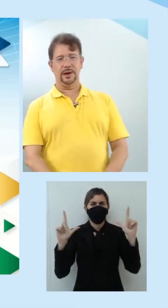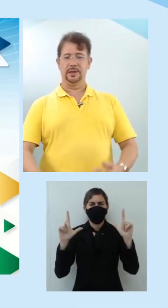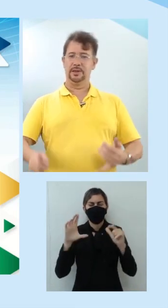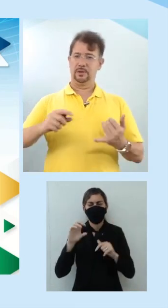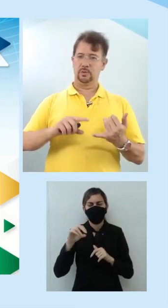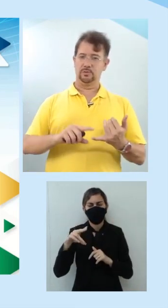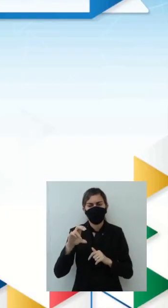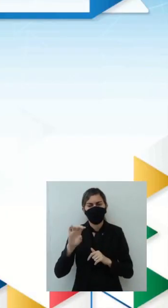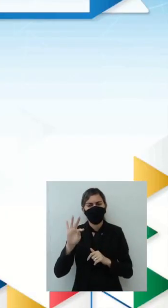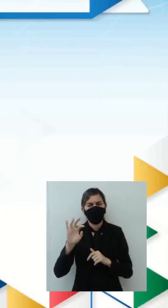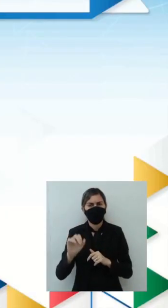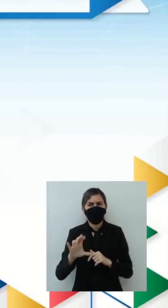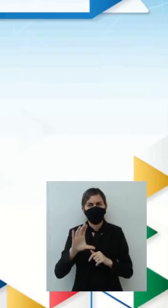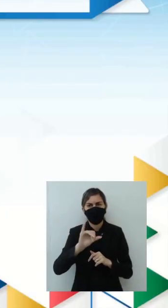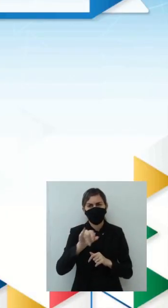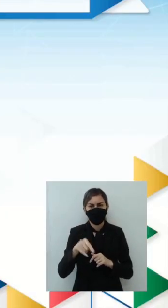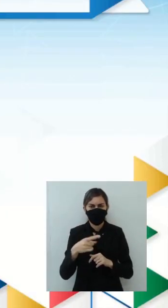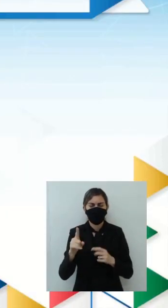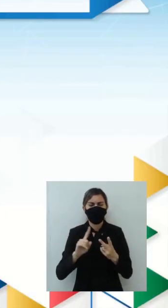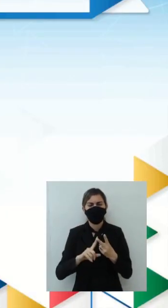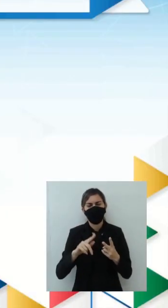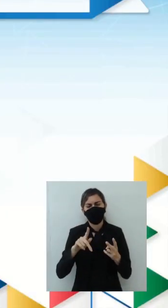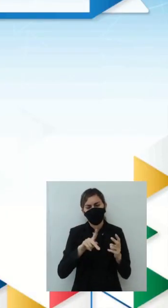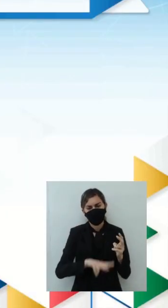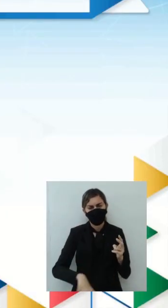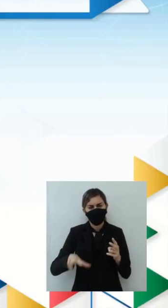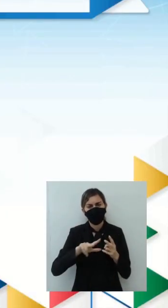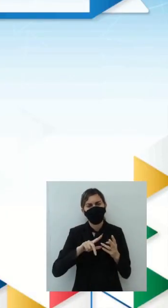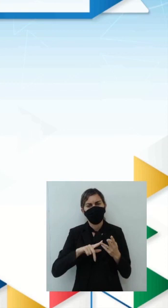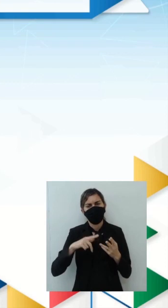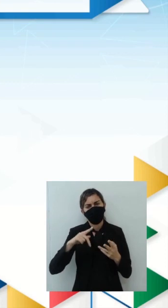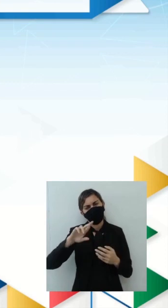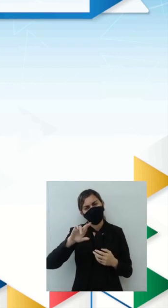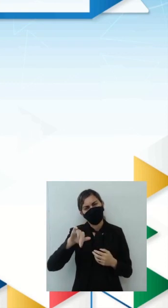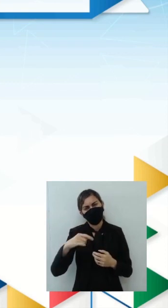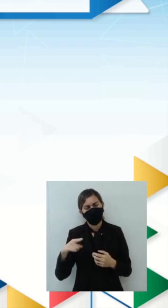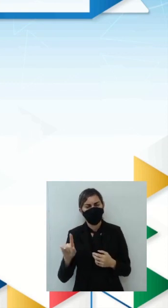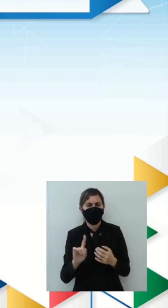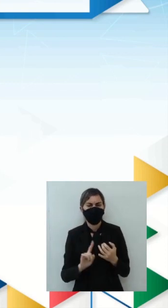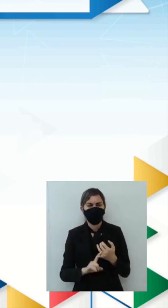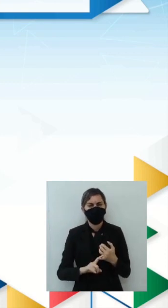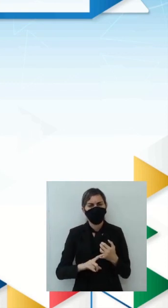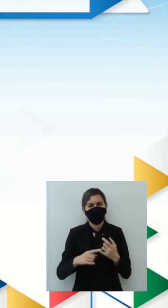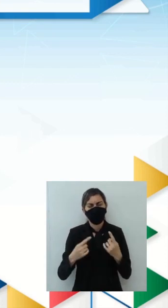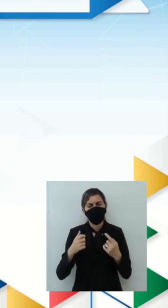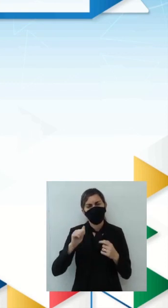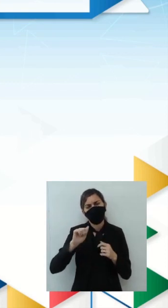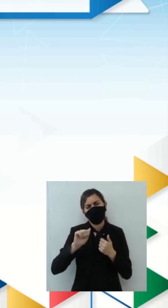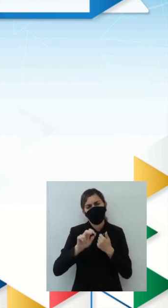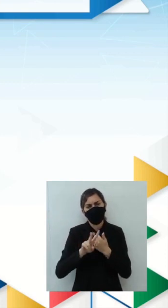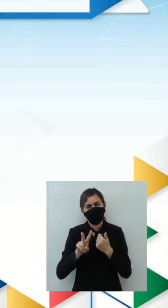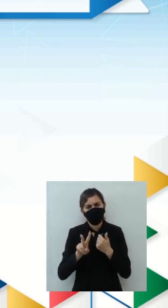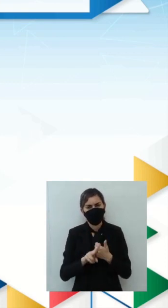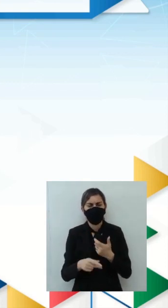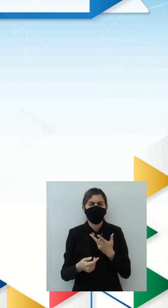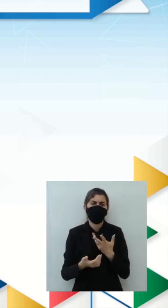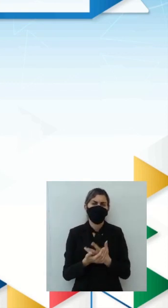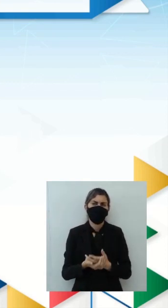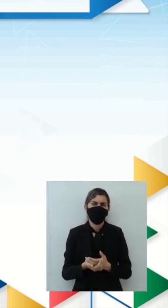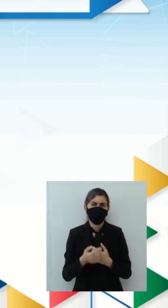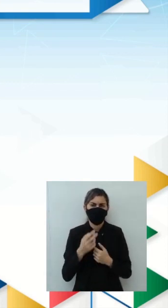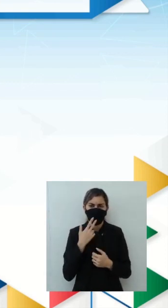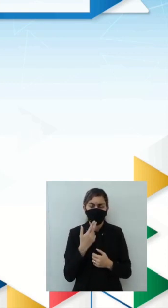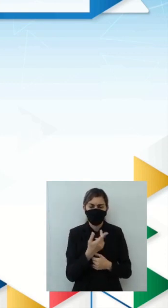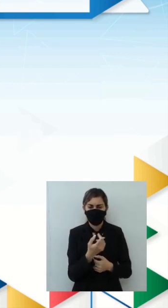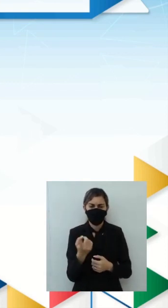que eu falei: conjunções, pronomes, preposições, advérbios. Como eu falei,